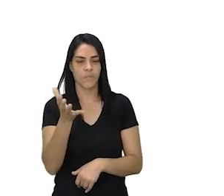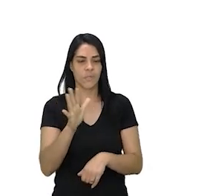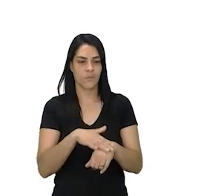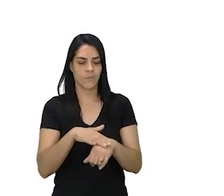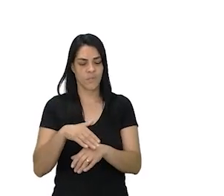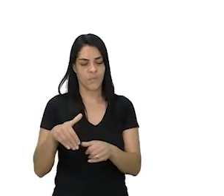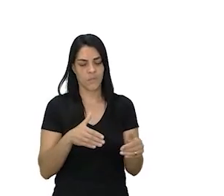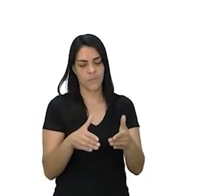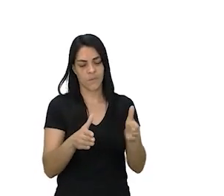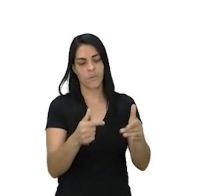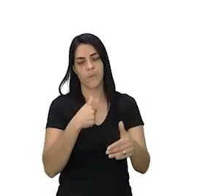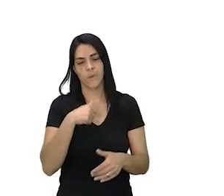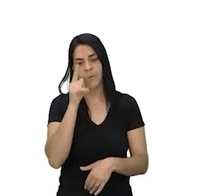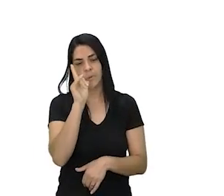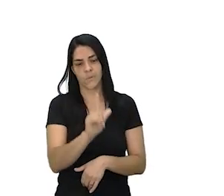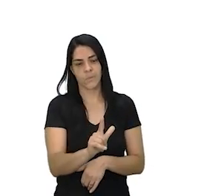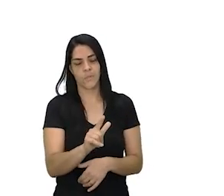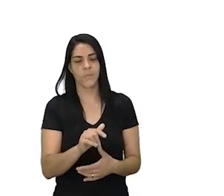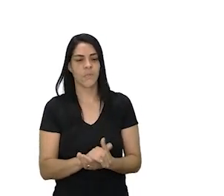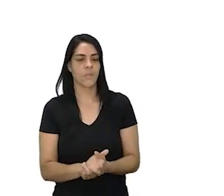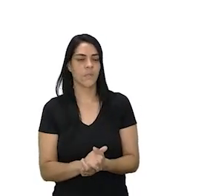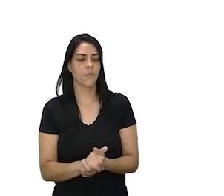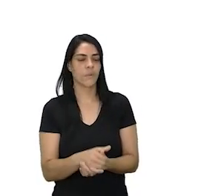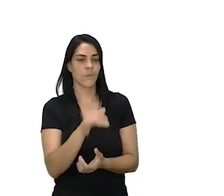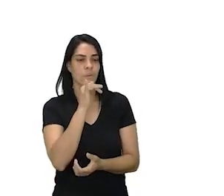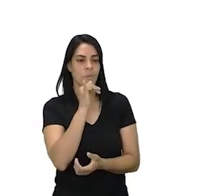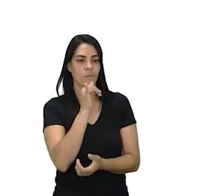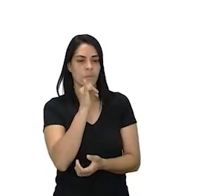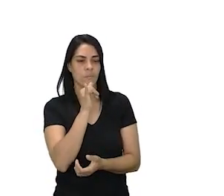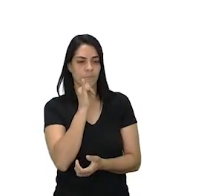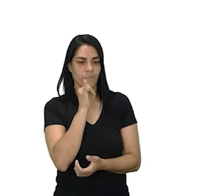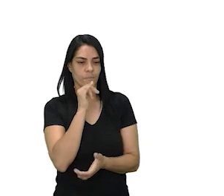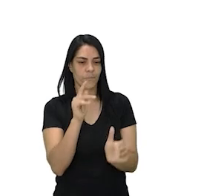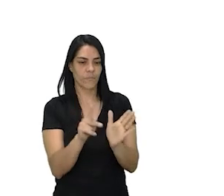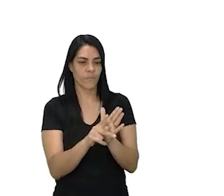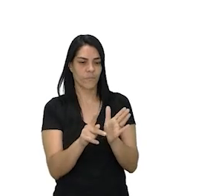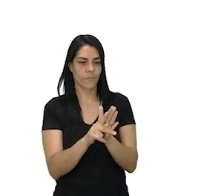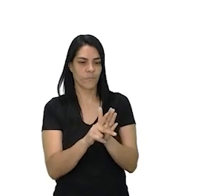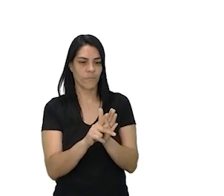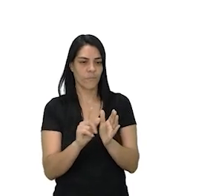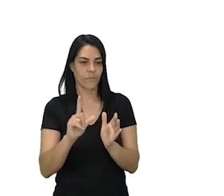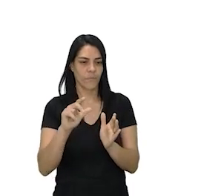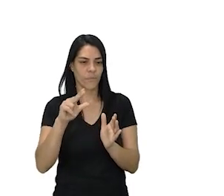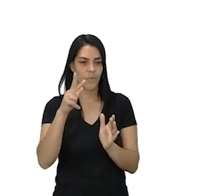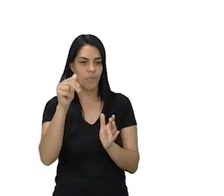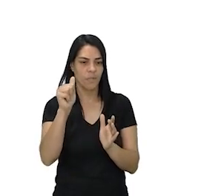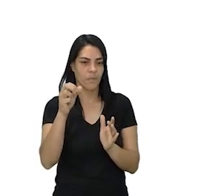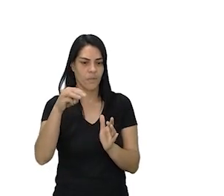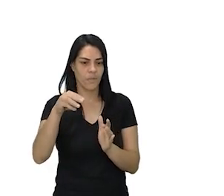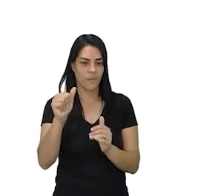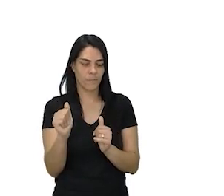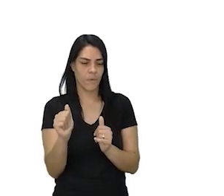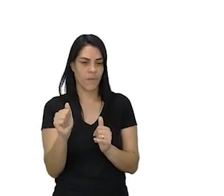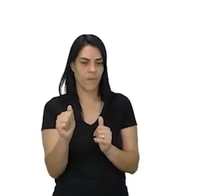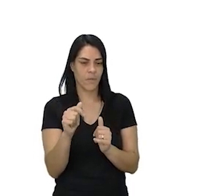eu tivesse acesso a, por exemplo, à própria lhama que o Gabriel